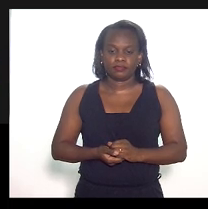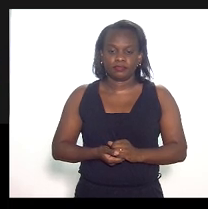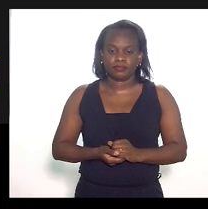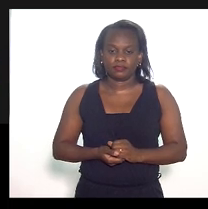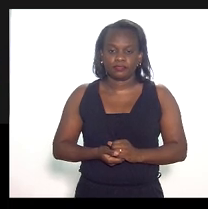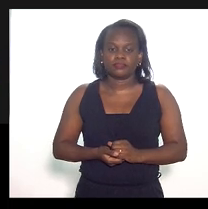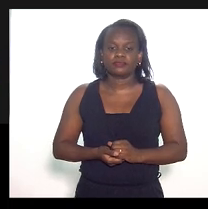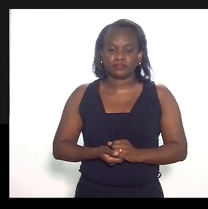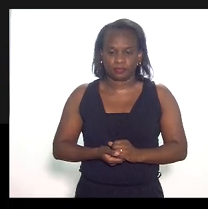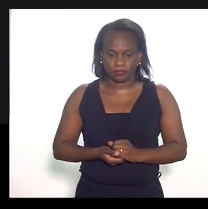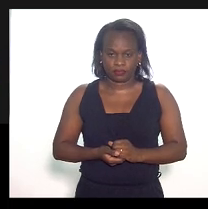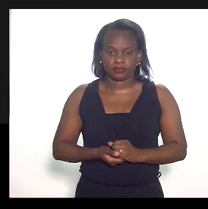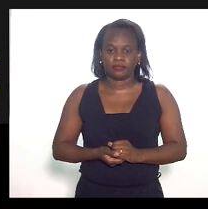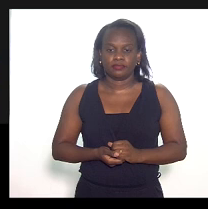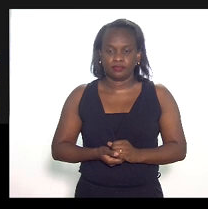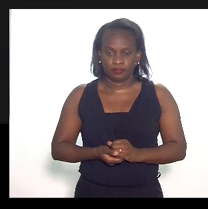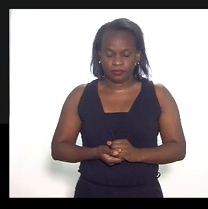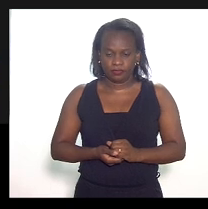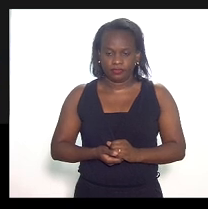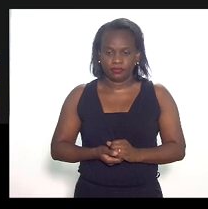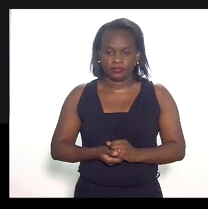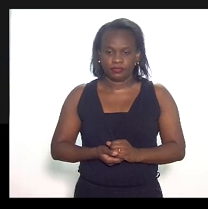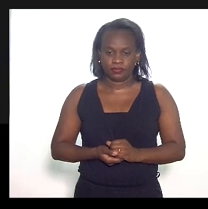Por favor, pessoal, agora não estava, por favor.